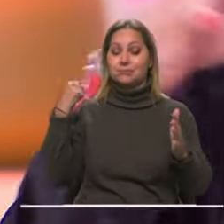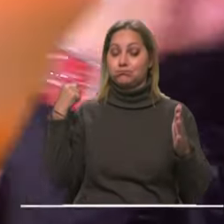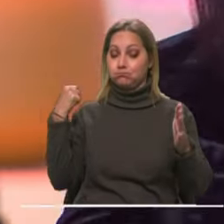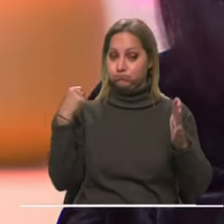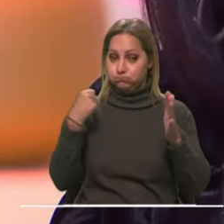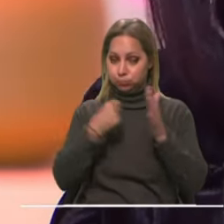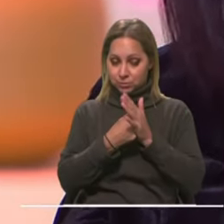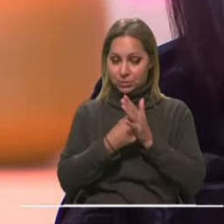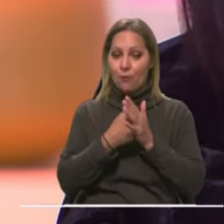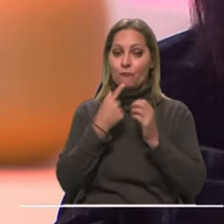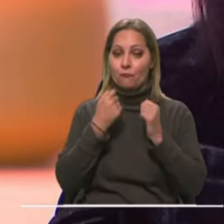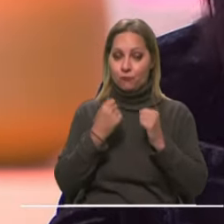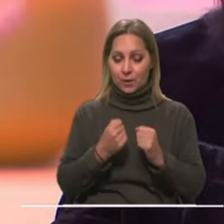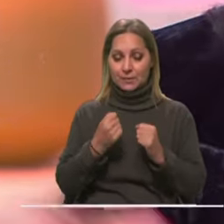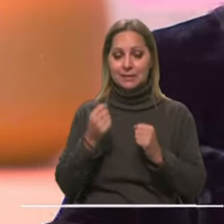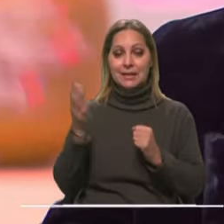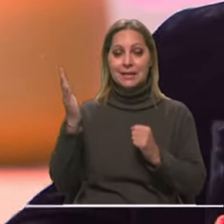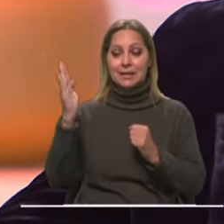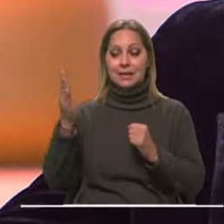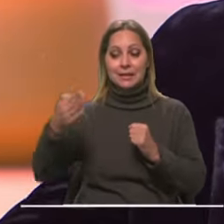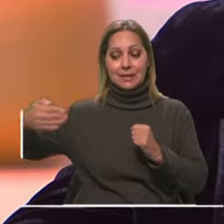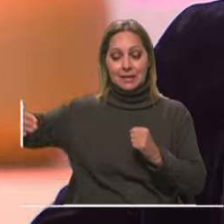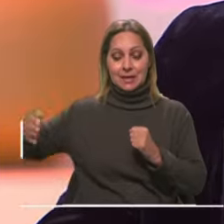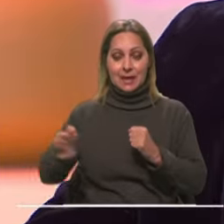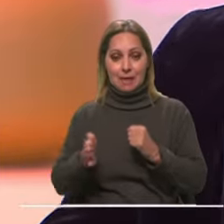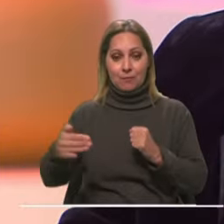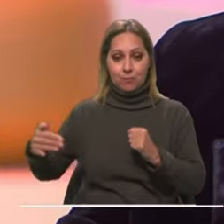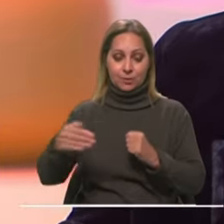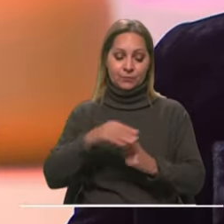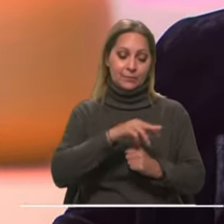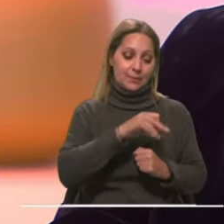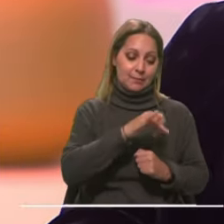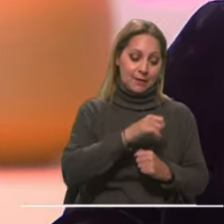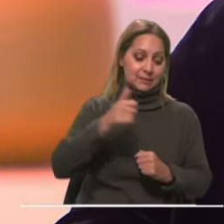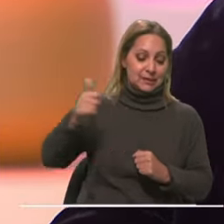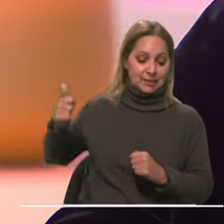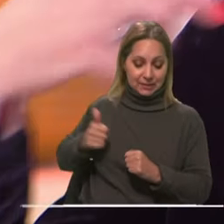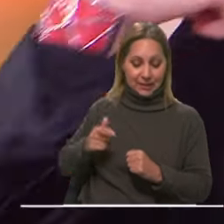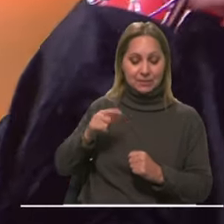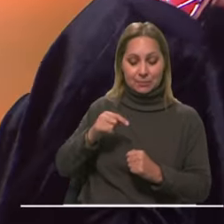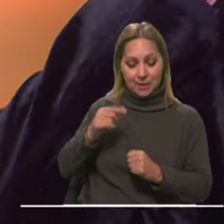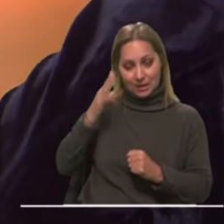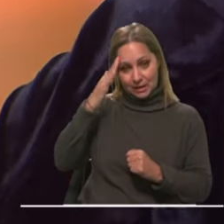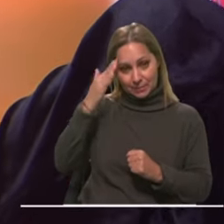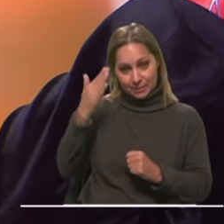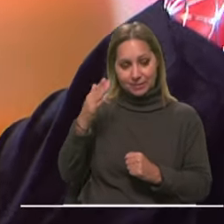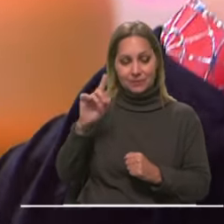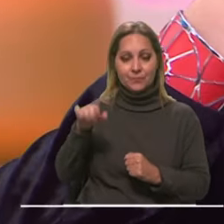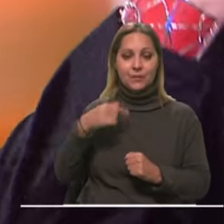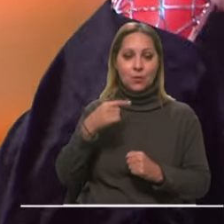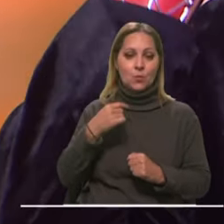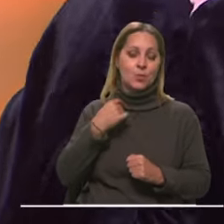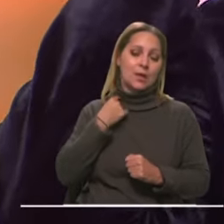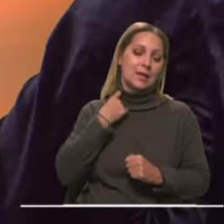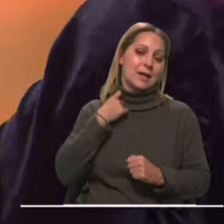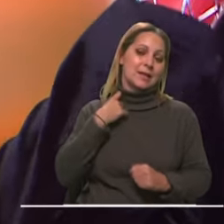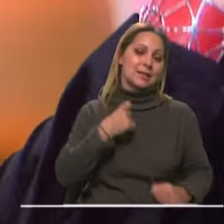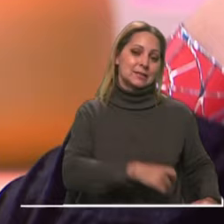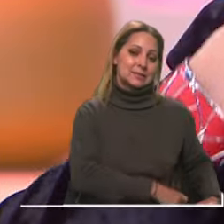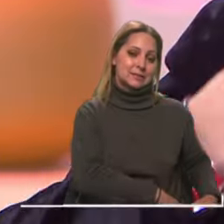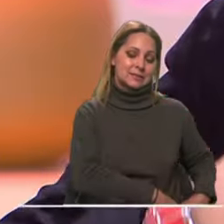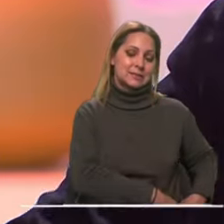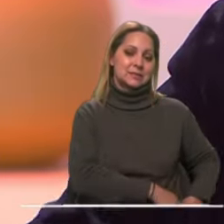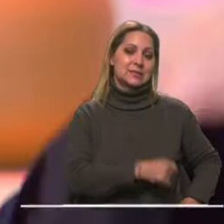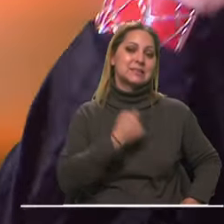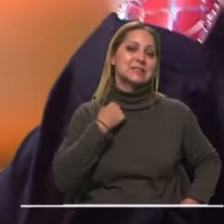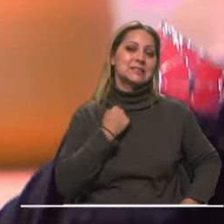violentamente na porta do lado direito, a Márcia também, porque é atrás de mim, a outra menina ficou com a marca negra toda roxa